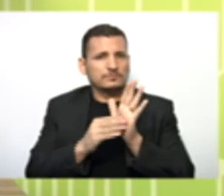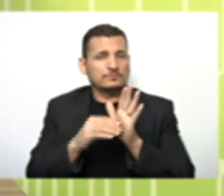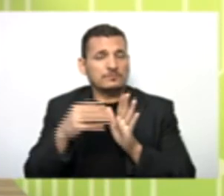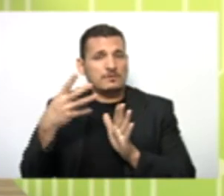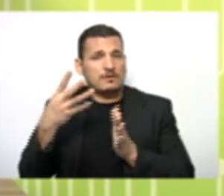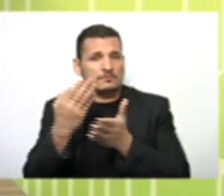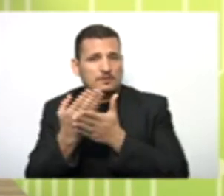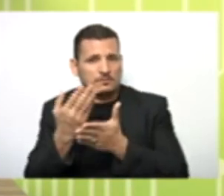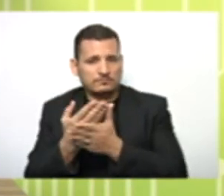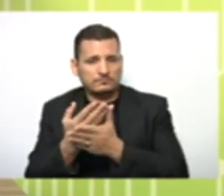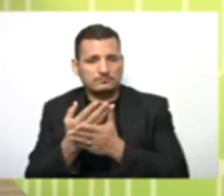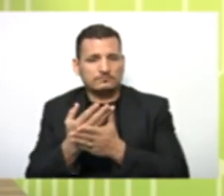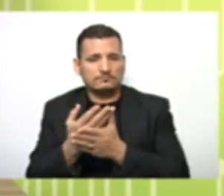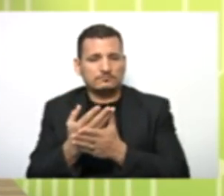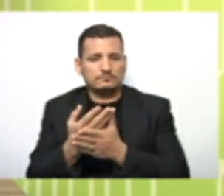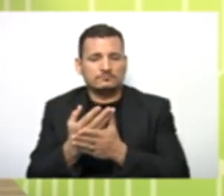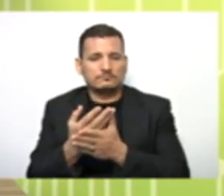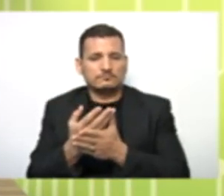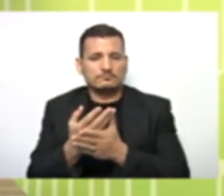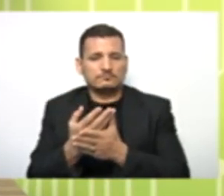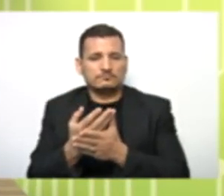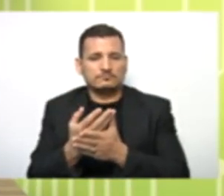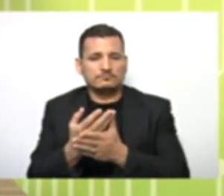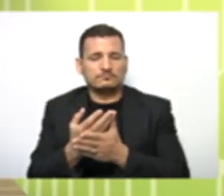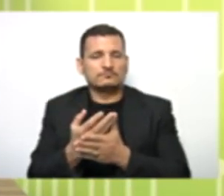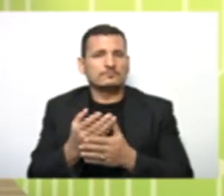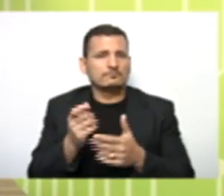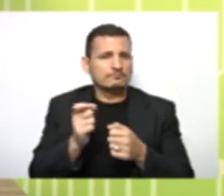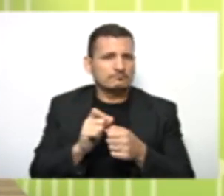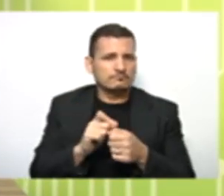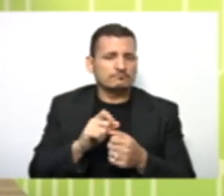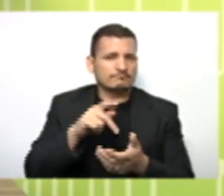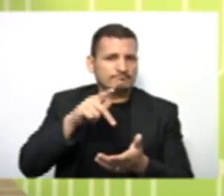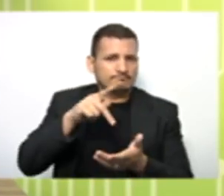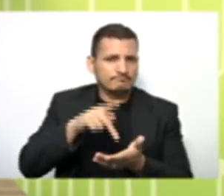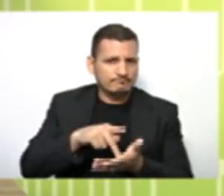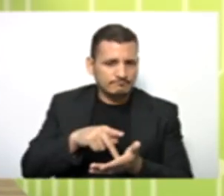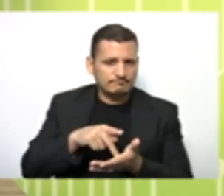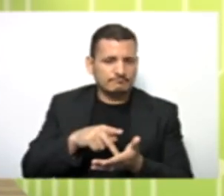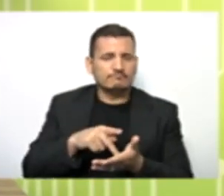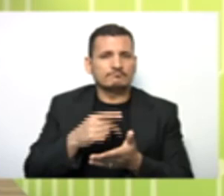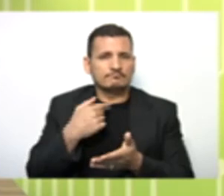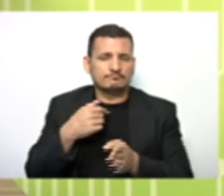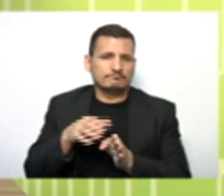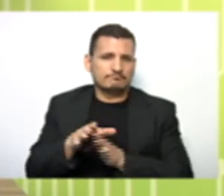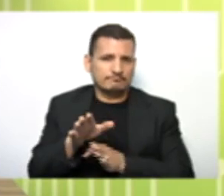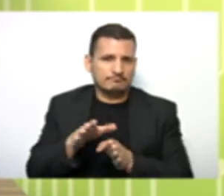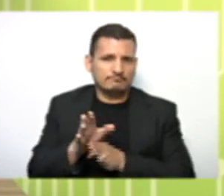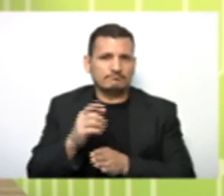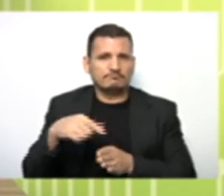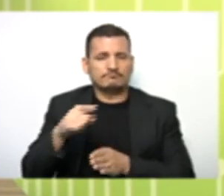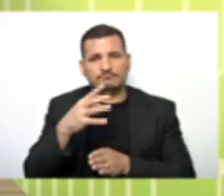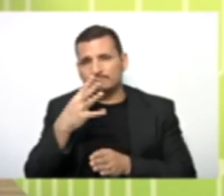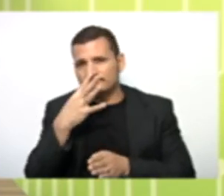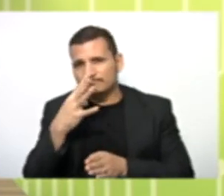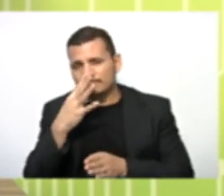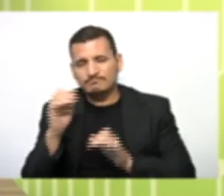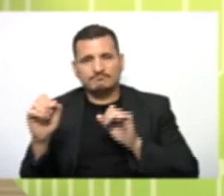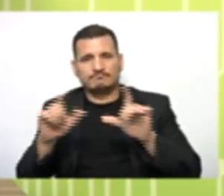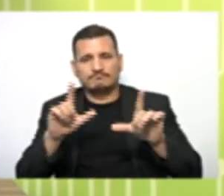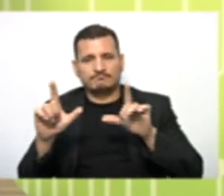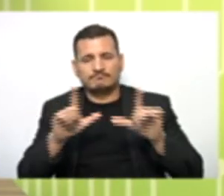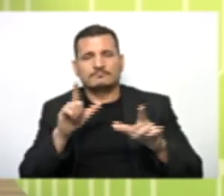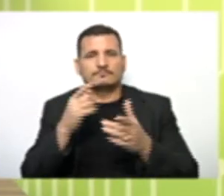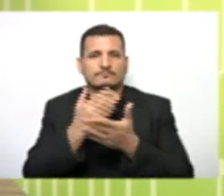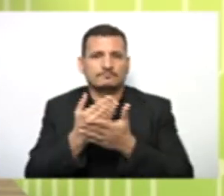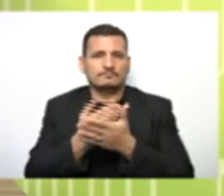aula. Então, assim, para fazer definitivamente tal, a gente recomenda que seja feito, vamos dizer